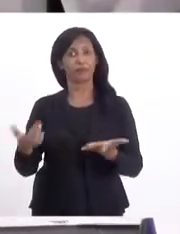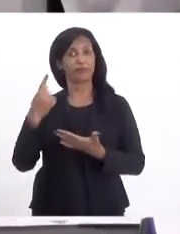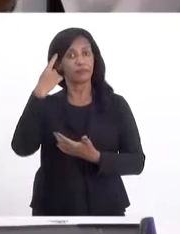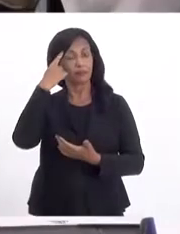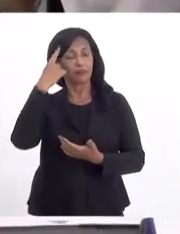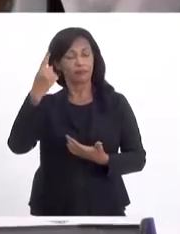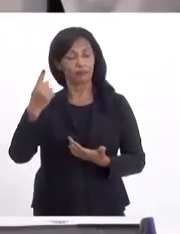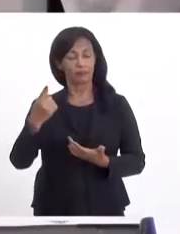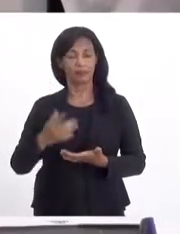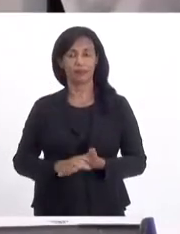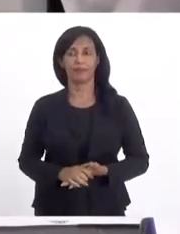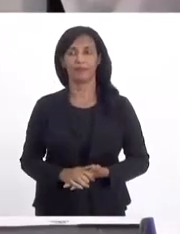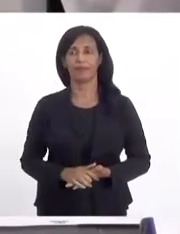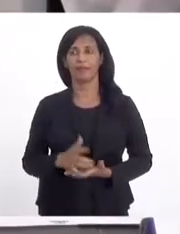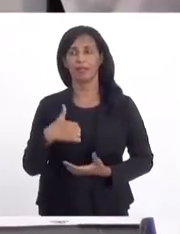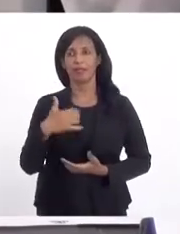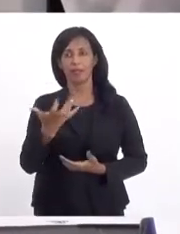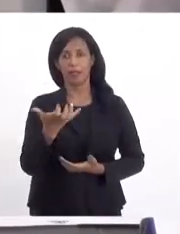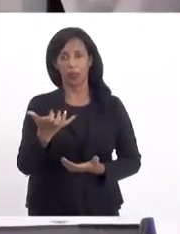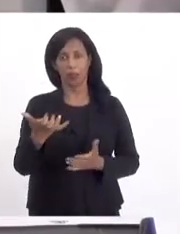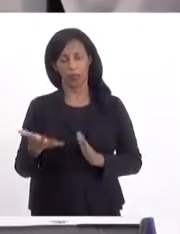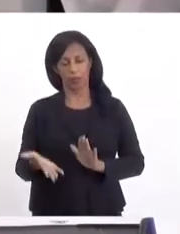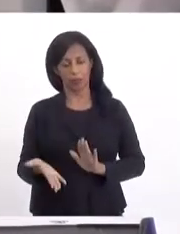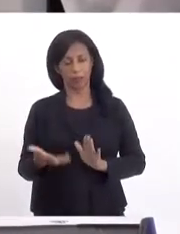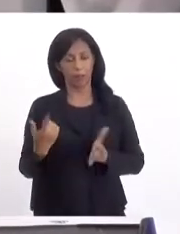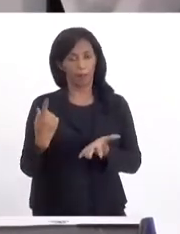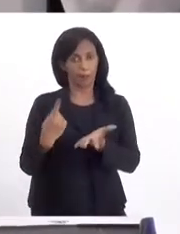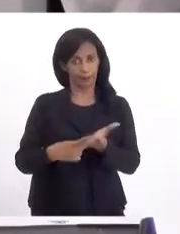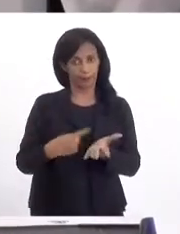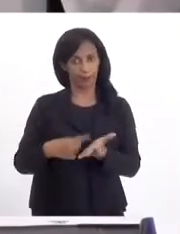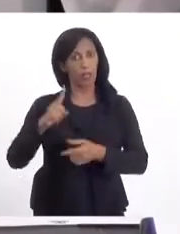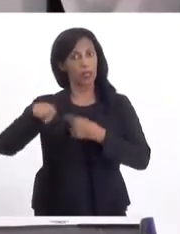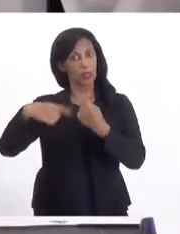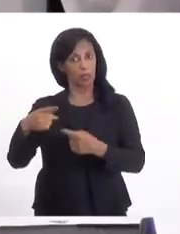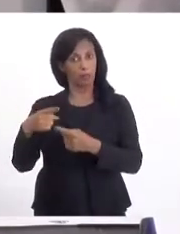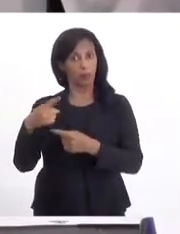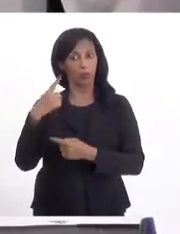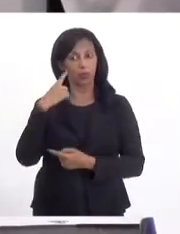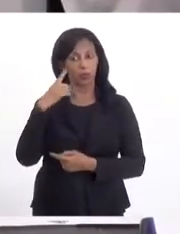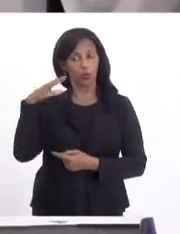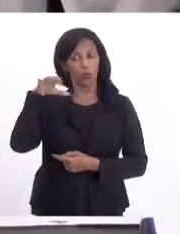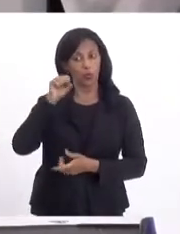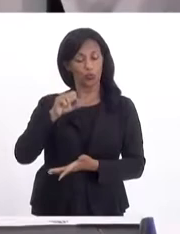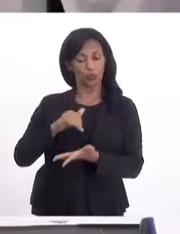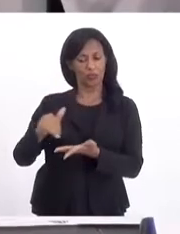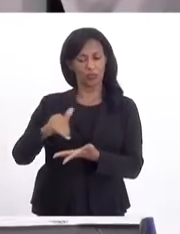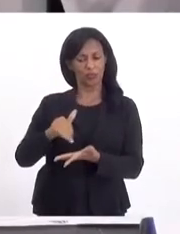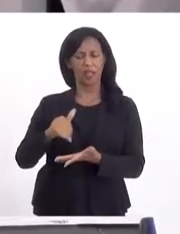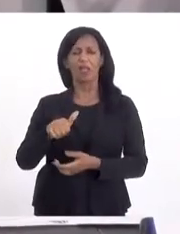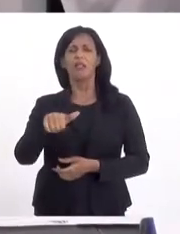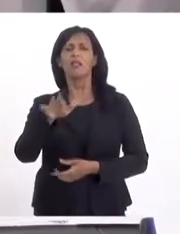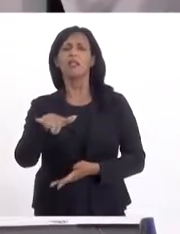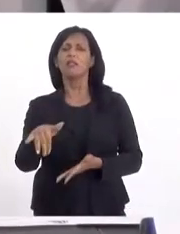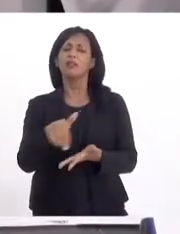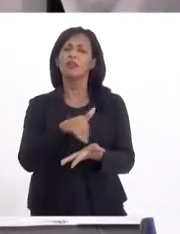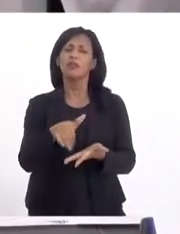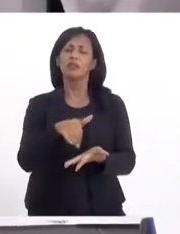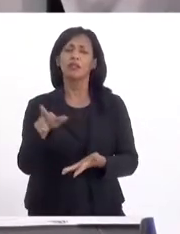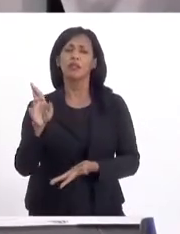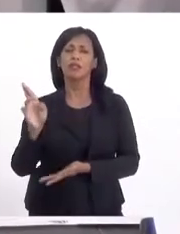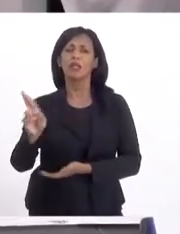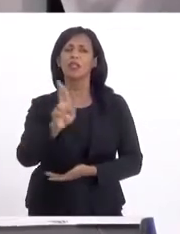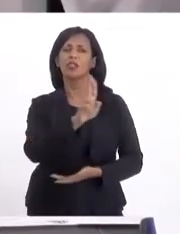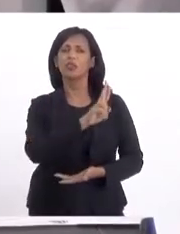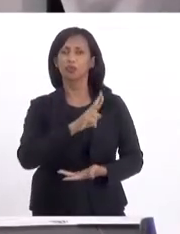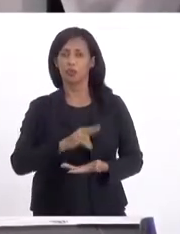ideia, né, que eu queria propor, depois de ouvir o secretário de Planejamento, quem são as secretarias responsáveis por